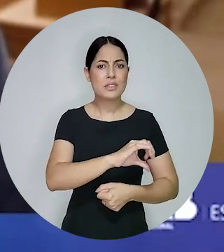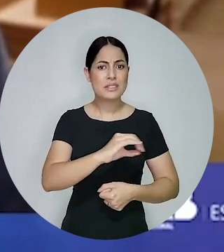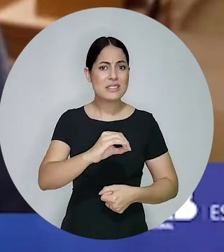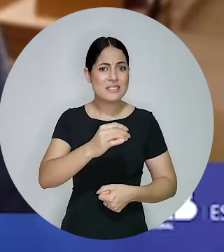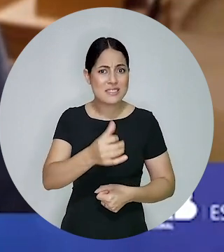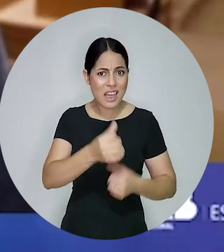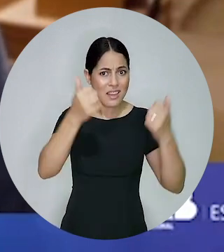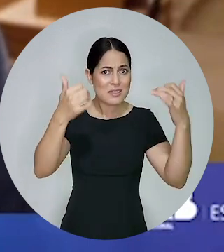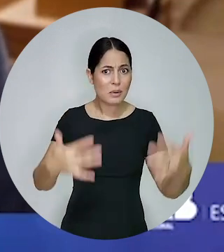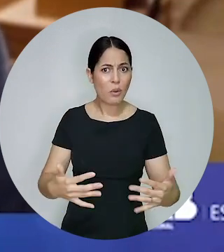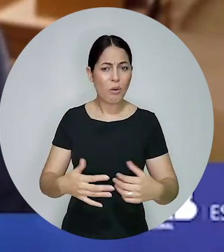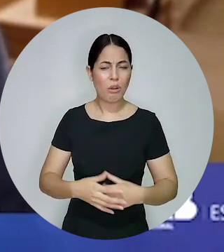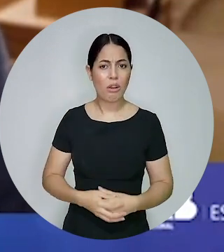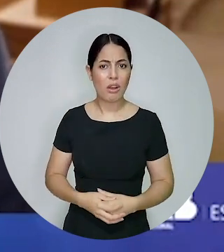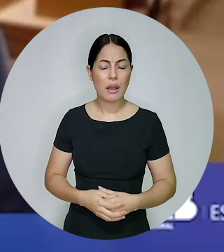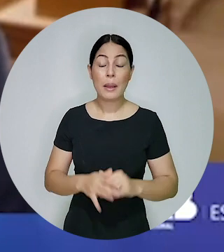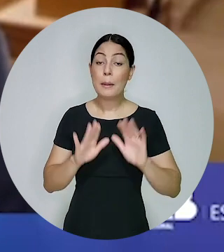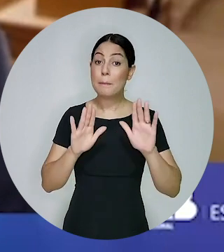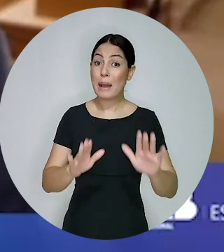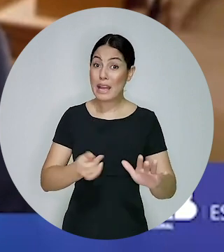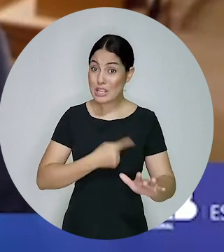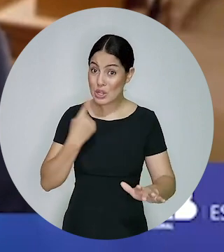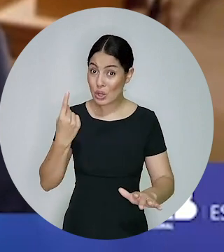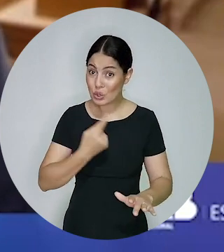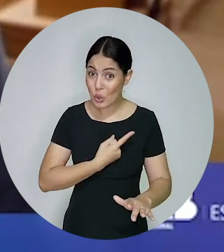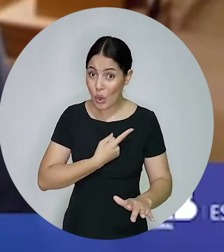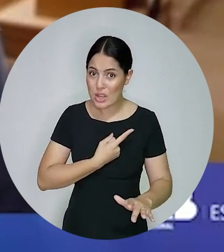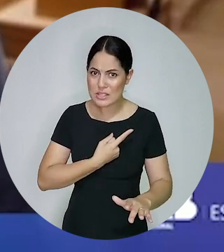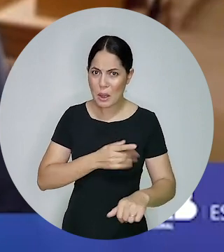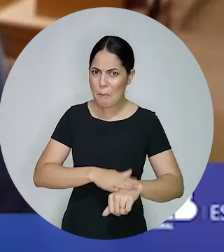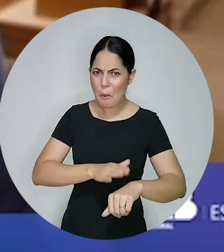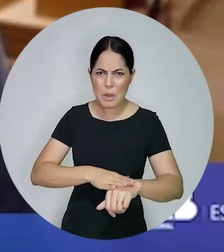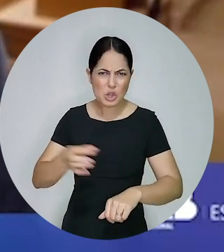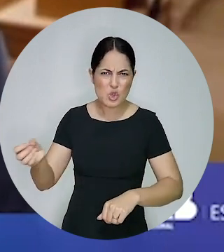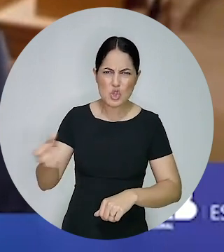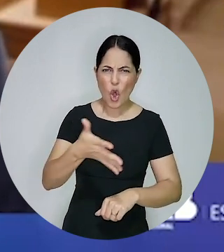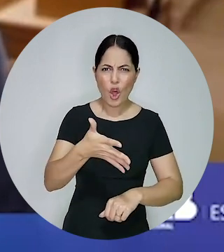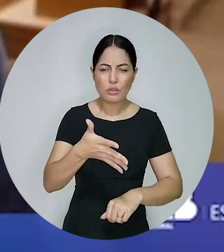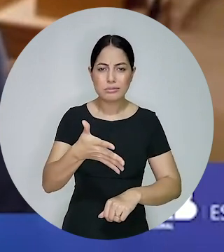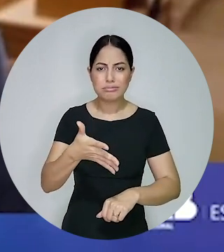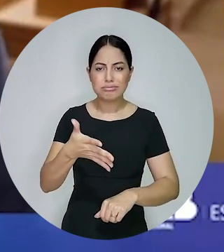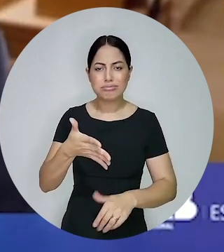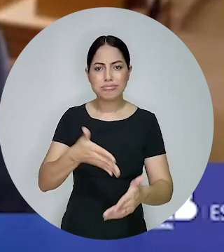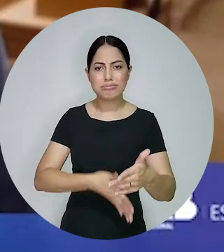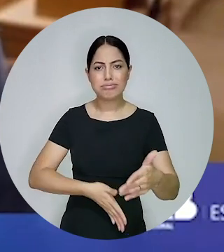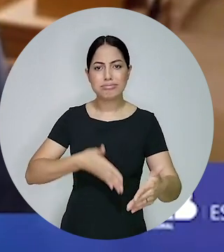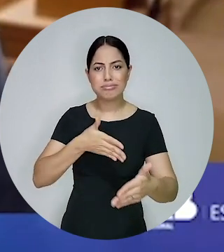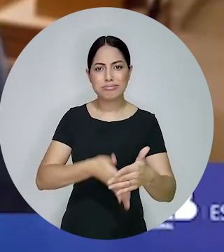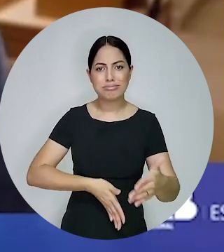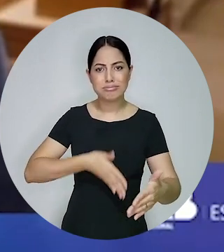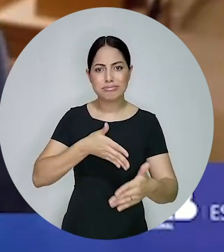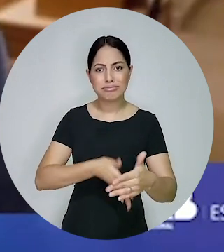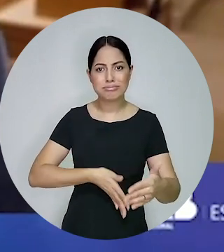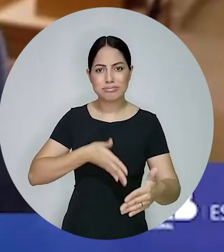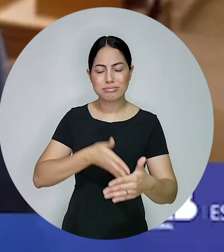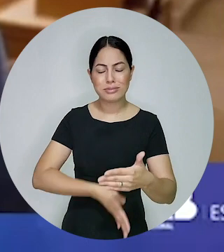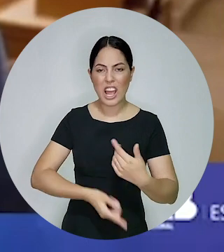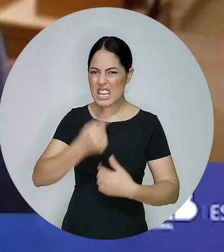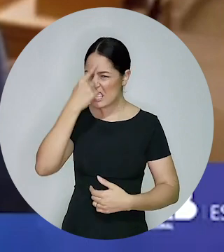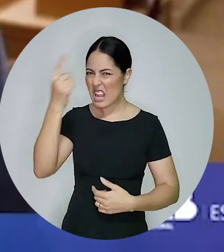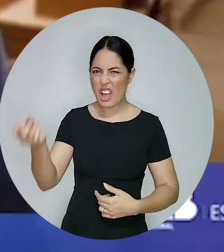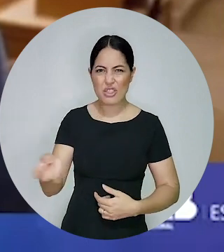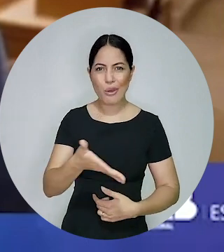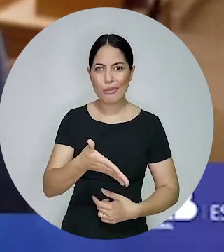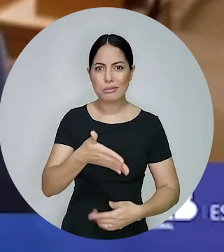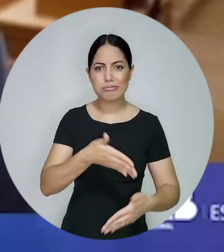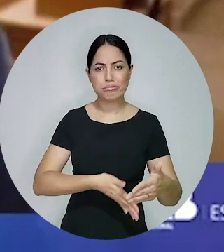Pound em 1906. Nós temos muita dificuldade de inovar, por isso que eu celebro, Rafael, a